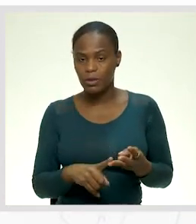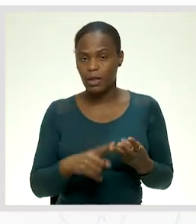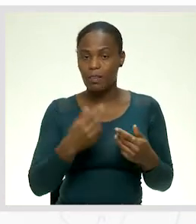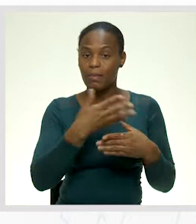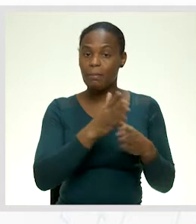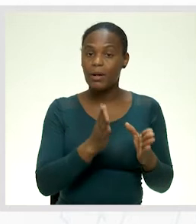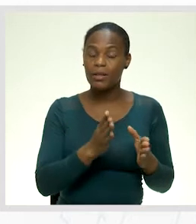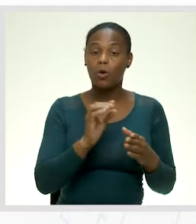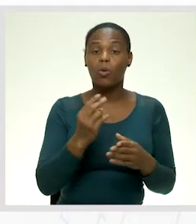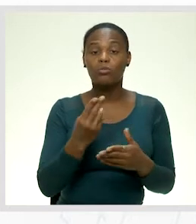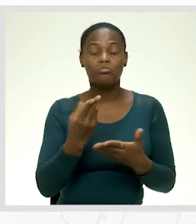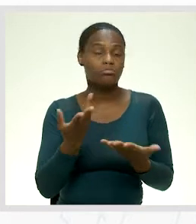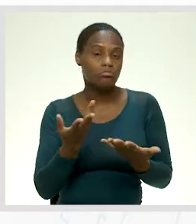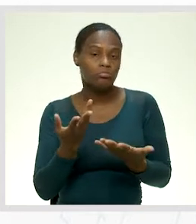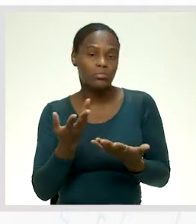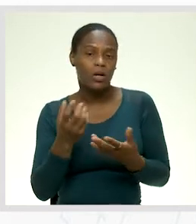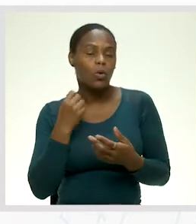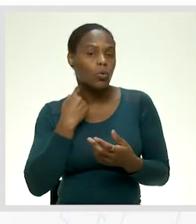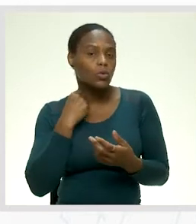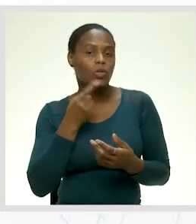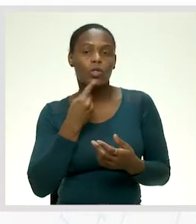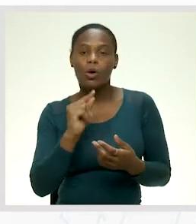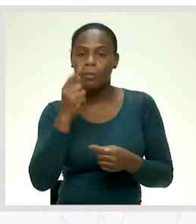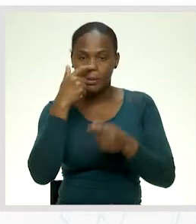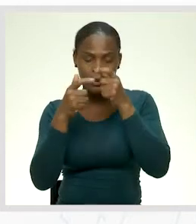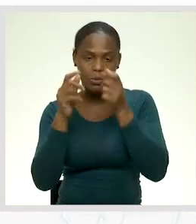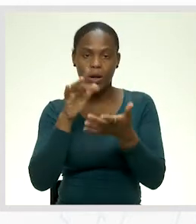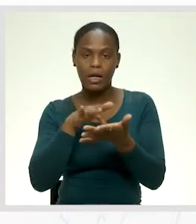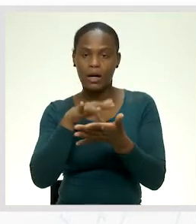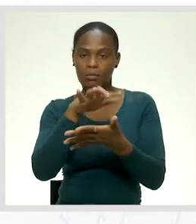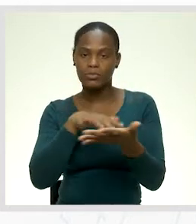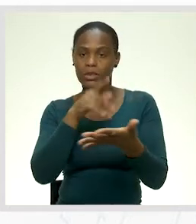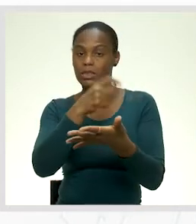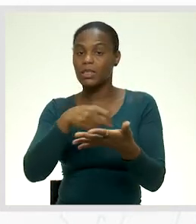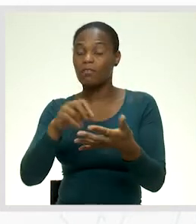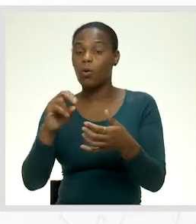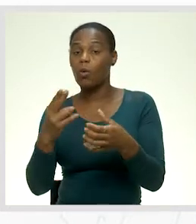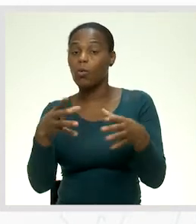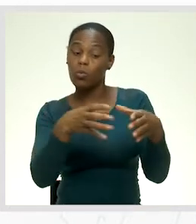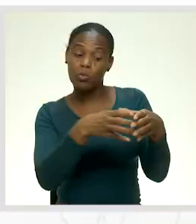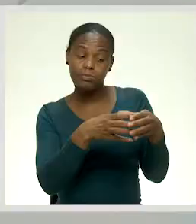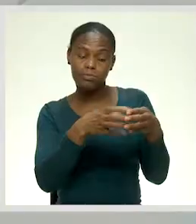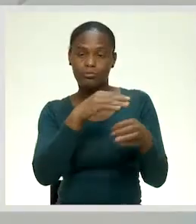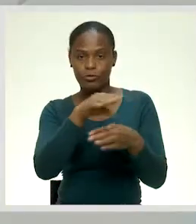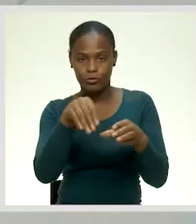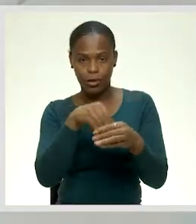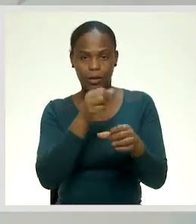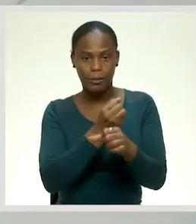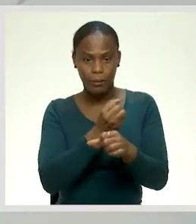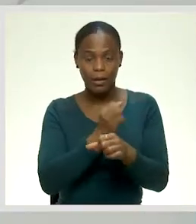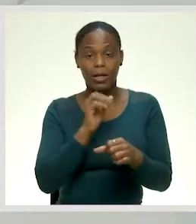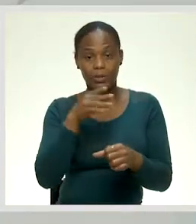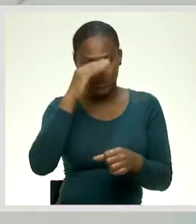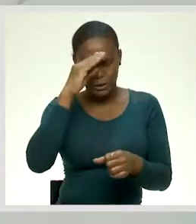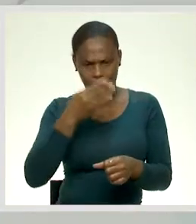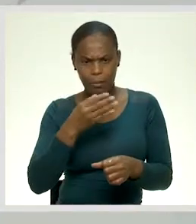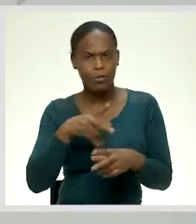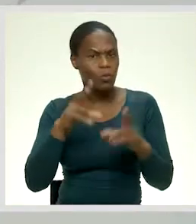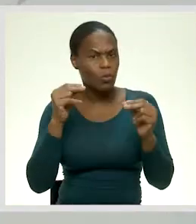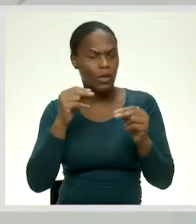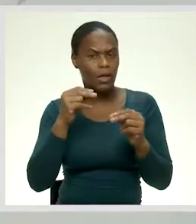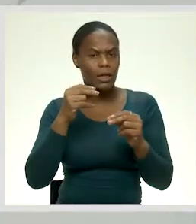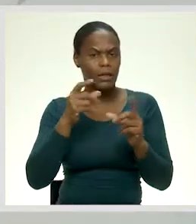setor, curso e nome do autor ou da equipa envolvida. Já sabem, nunca podem esquecer aquela expressão, não